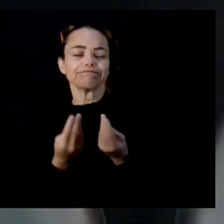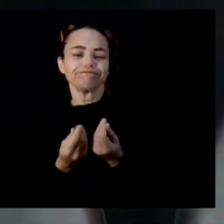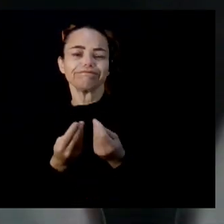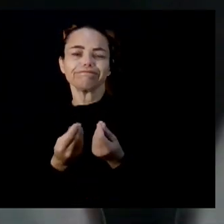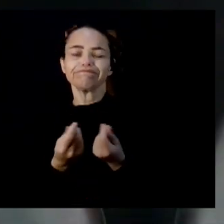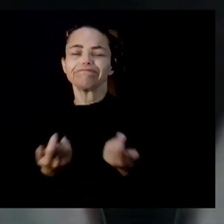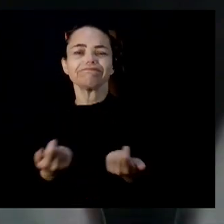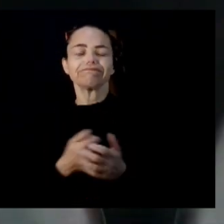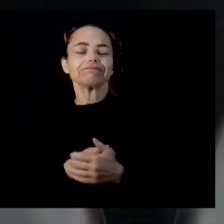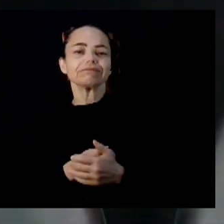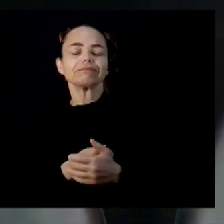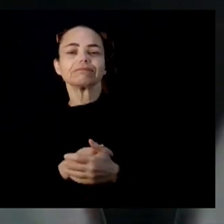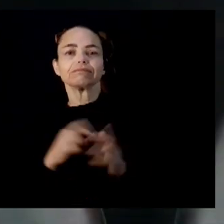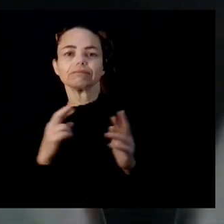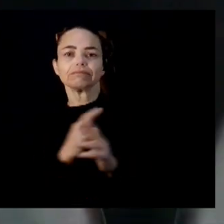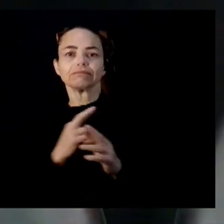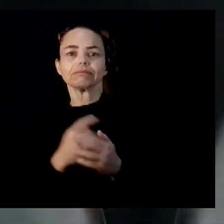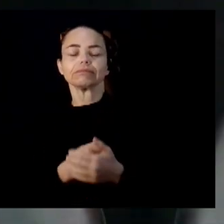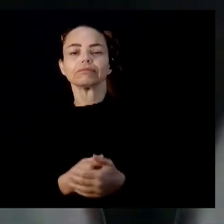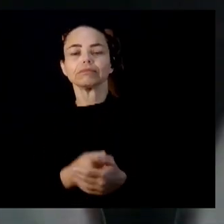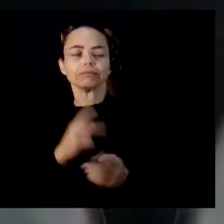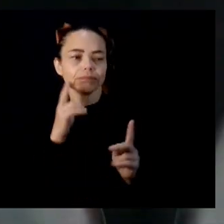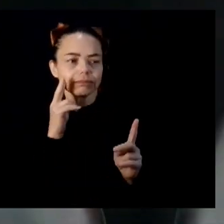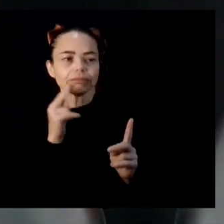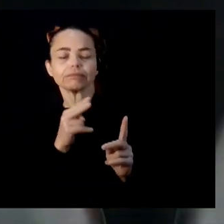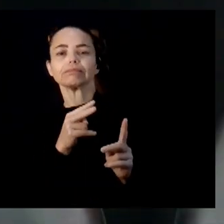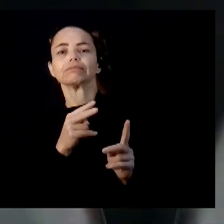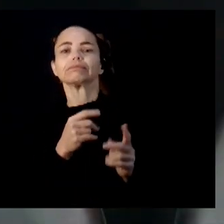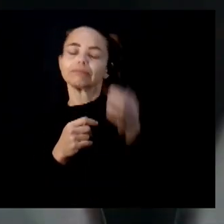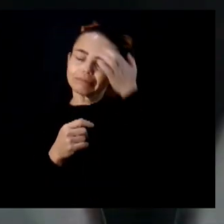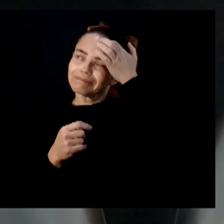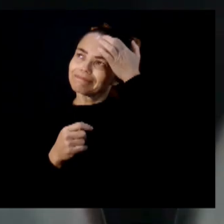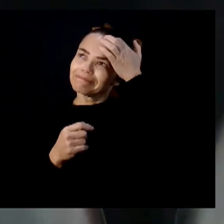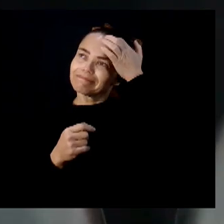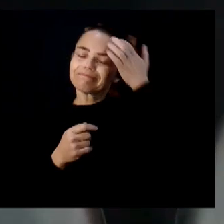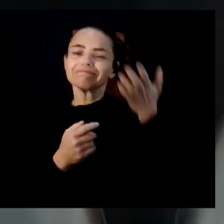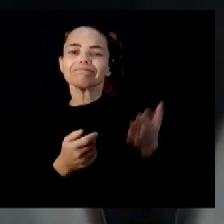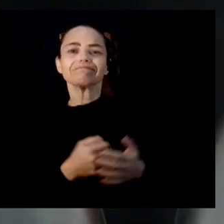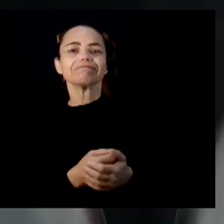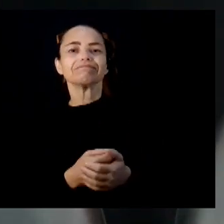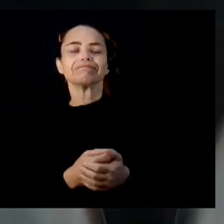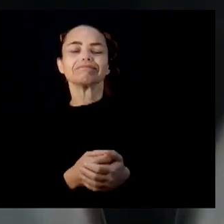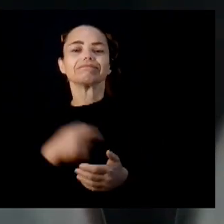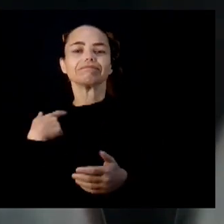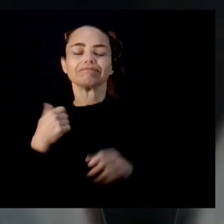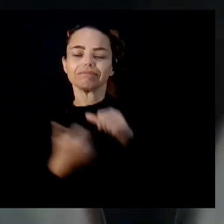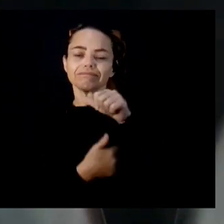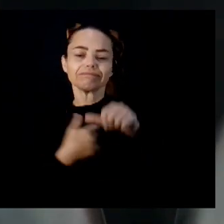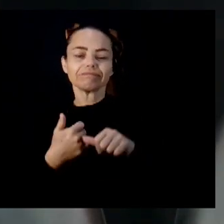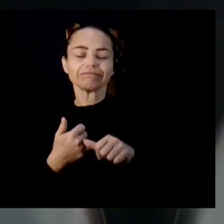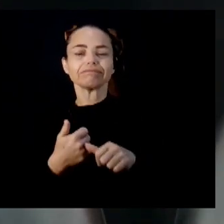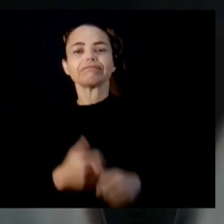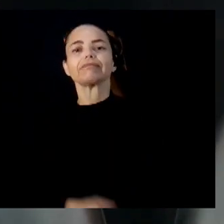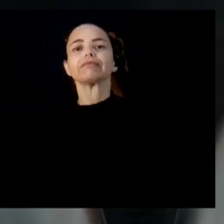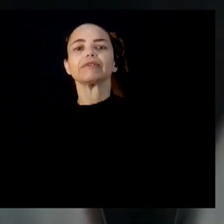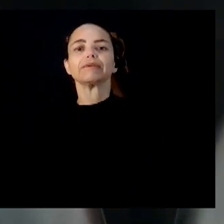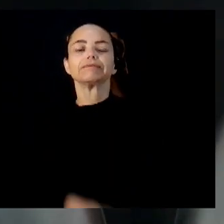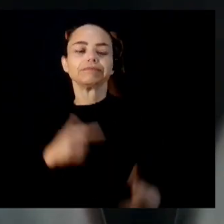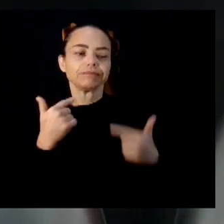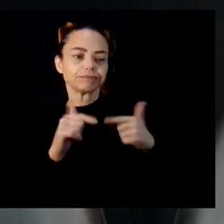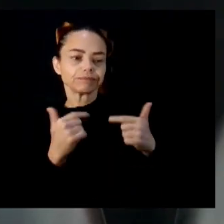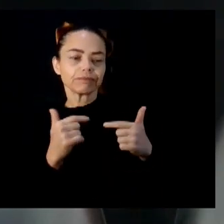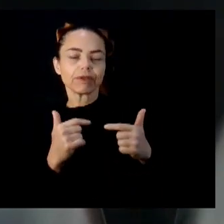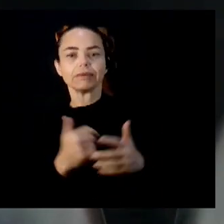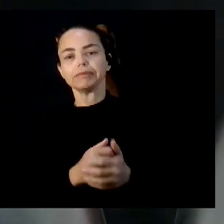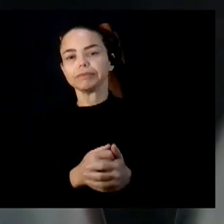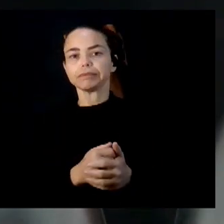Porque a gente deixa de ver o outro como uma pessoa que tem mudado ao longo desse tempo. Então, a gente trabalha com essa rotina